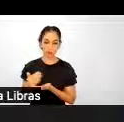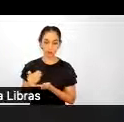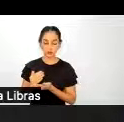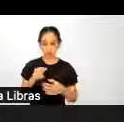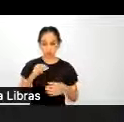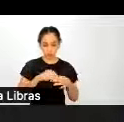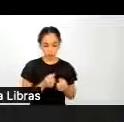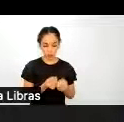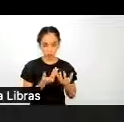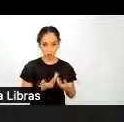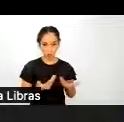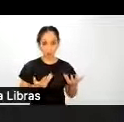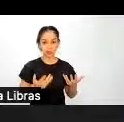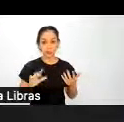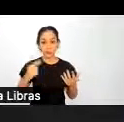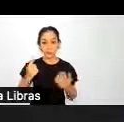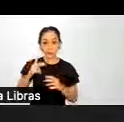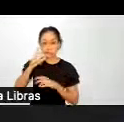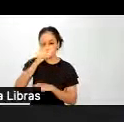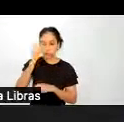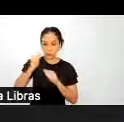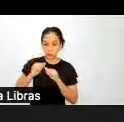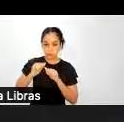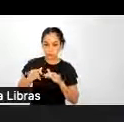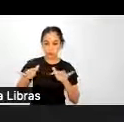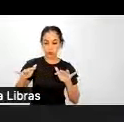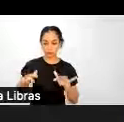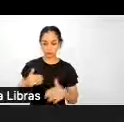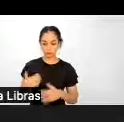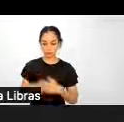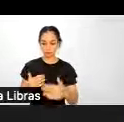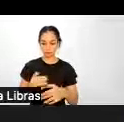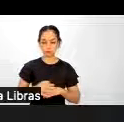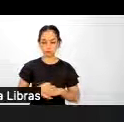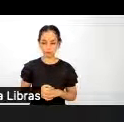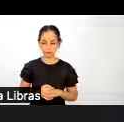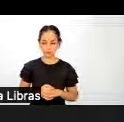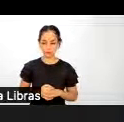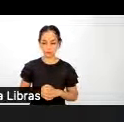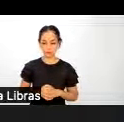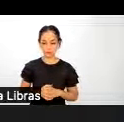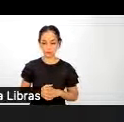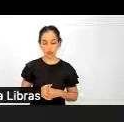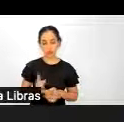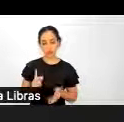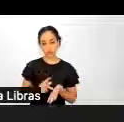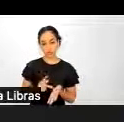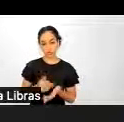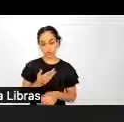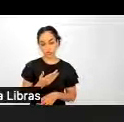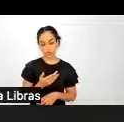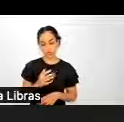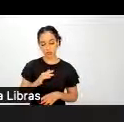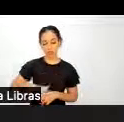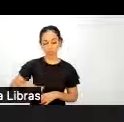depois é multiplicada pela prefeitura, e já é uma ação de longo prazo. E o diagrama, na verdade, esse diagrama de área, ele